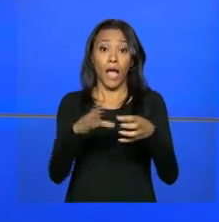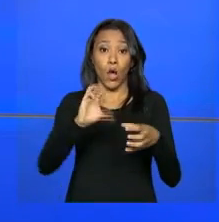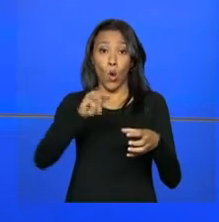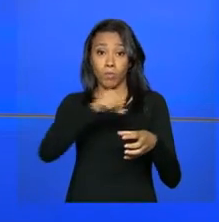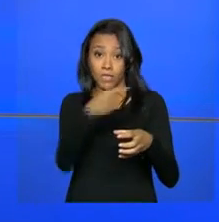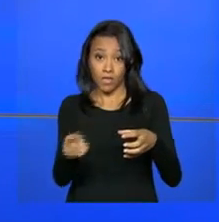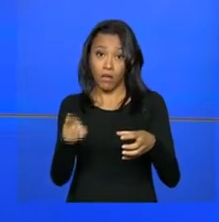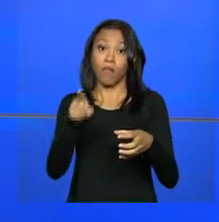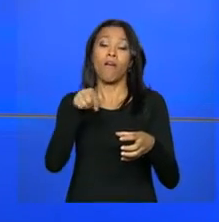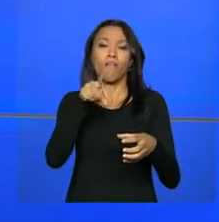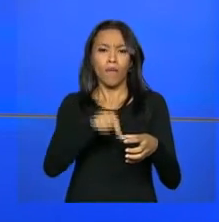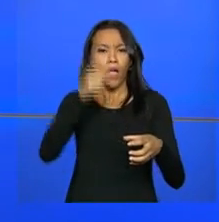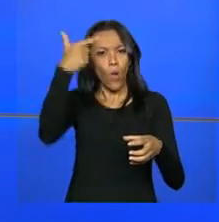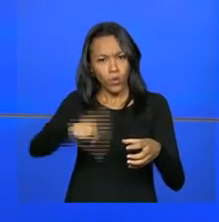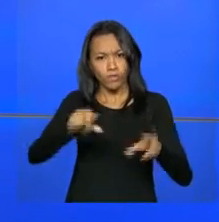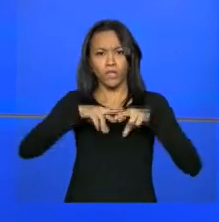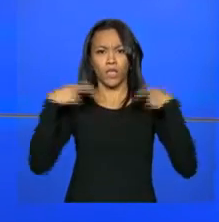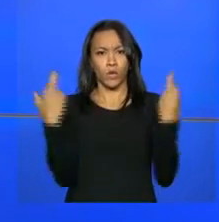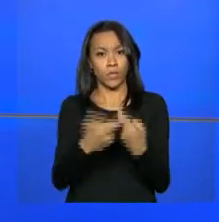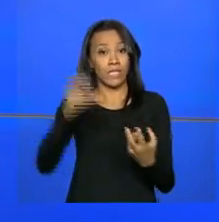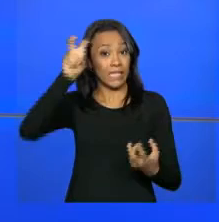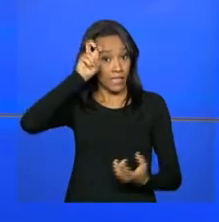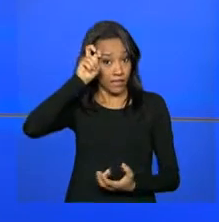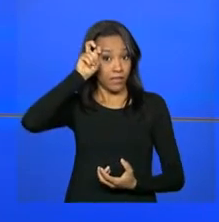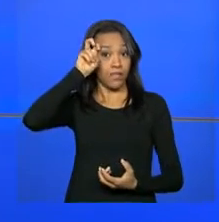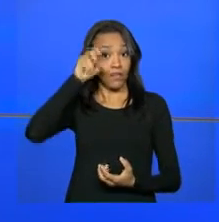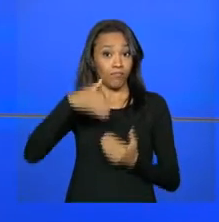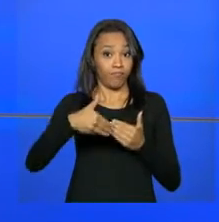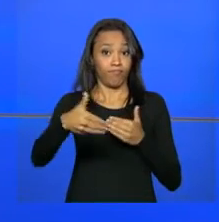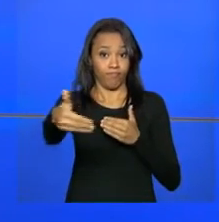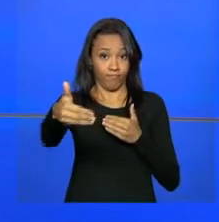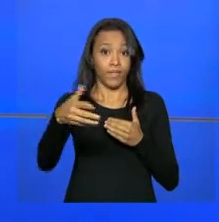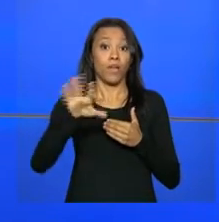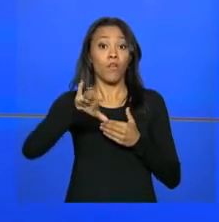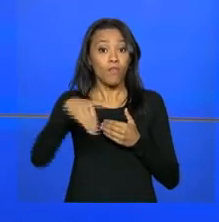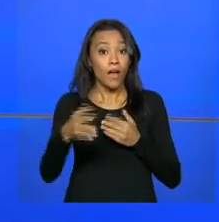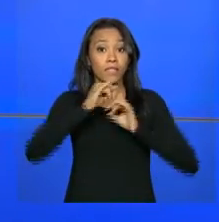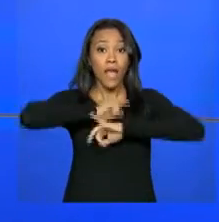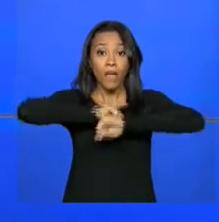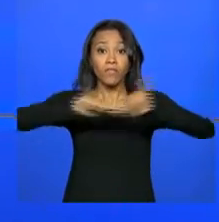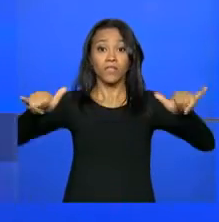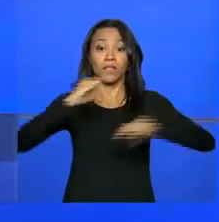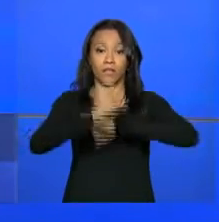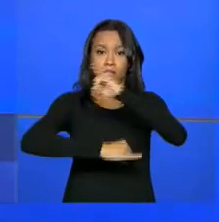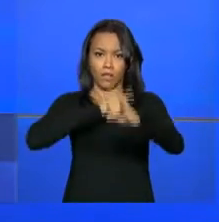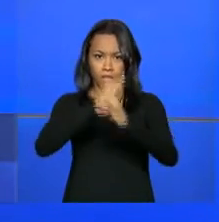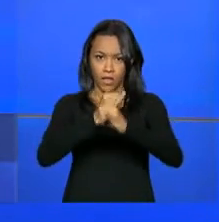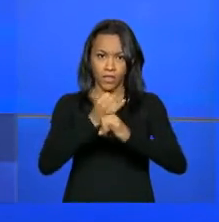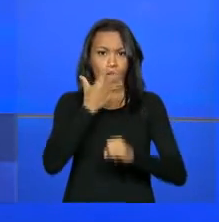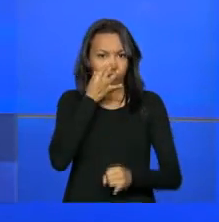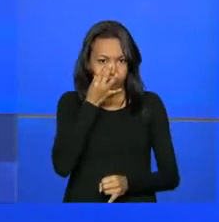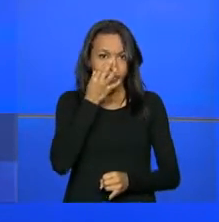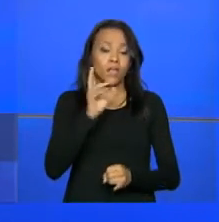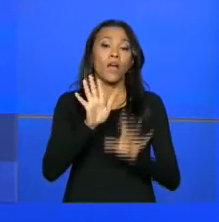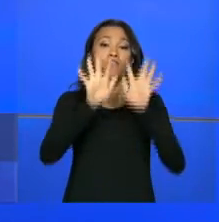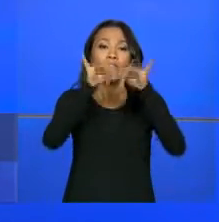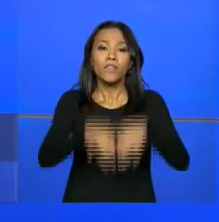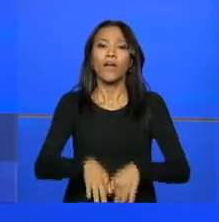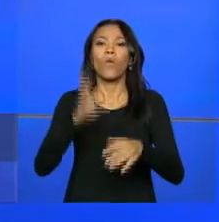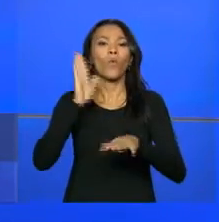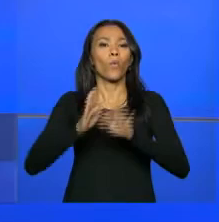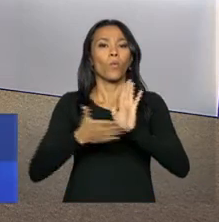se reúne novamente na quinta feira quando será transmitido ao vivo pela internet a plenária final de